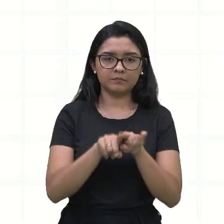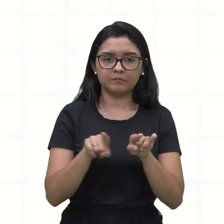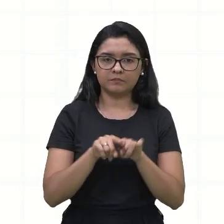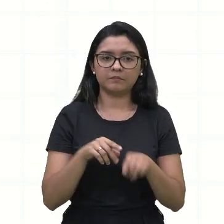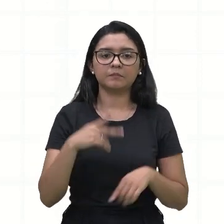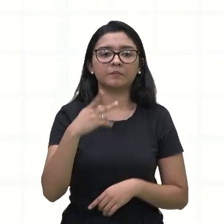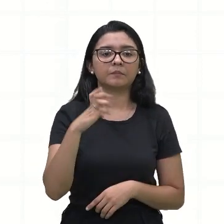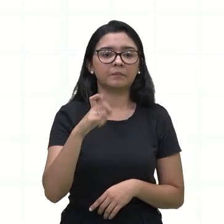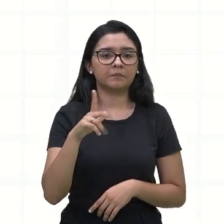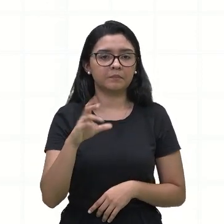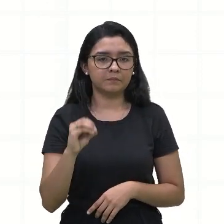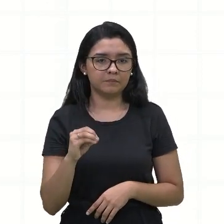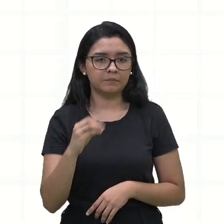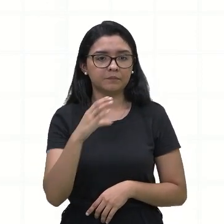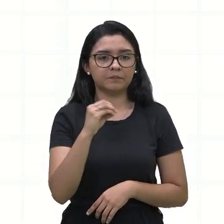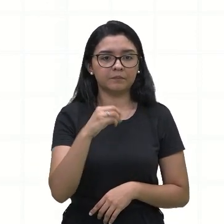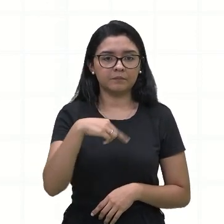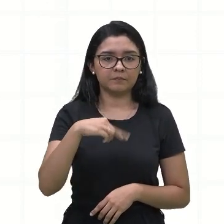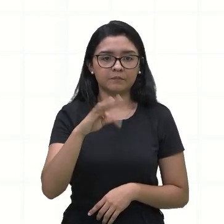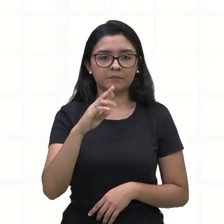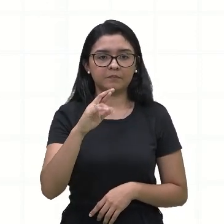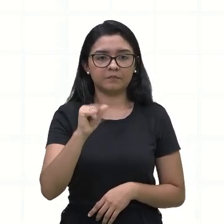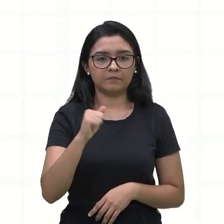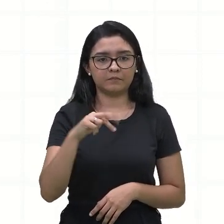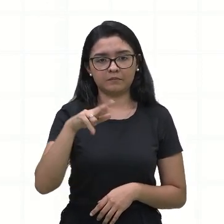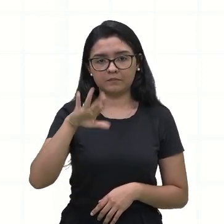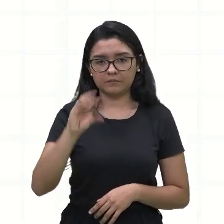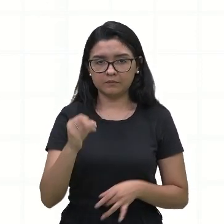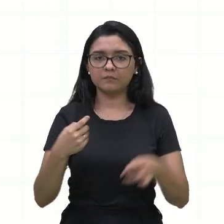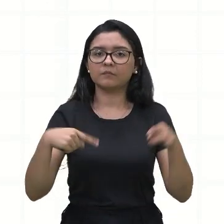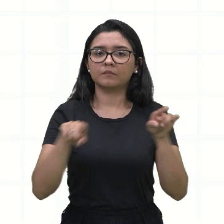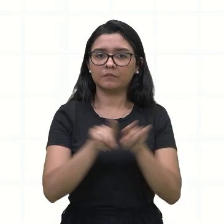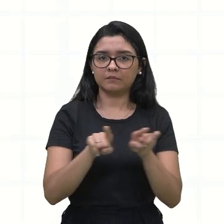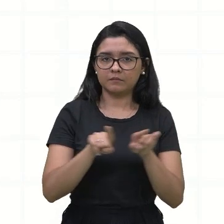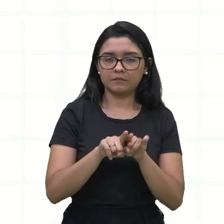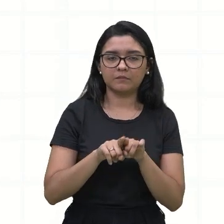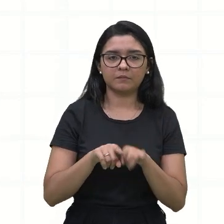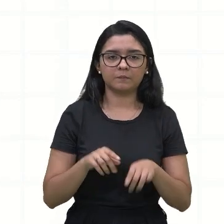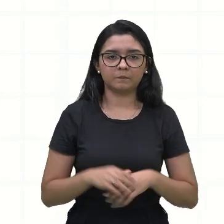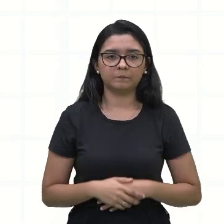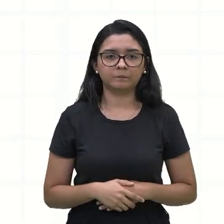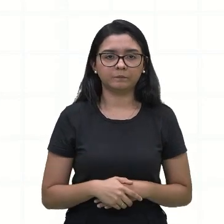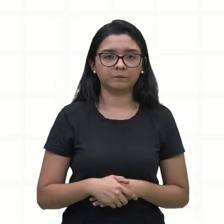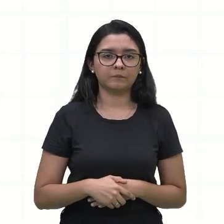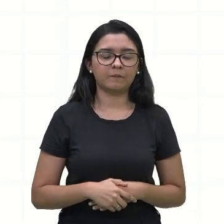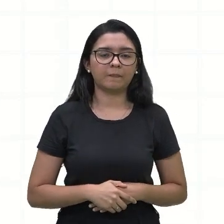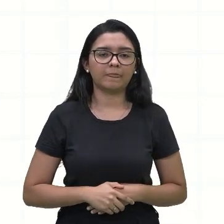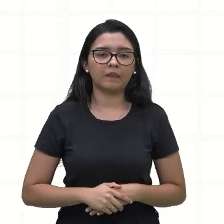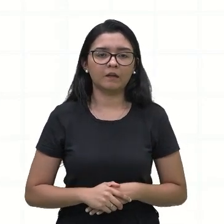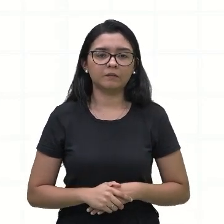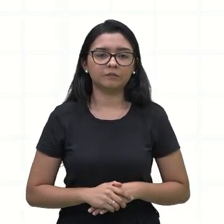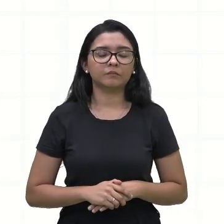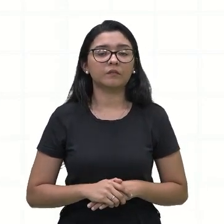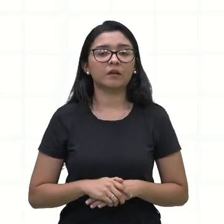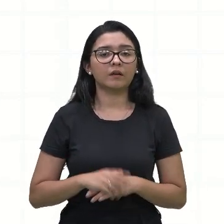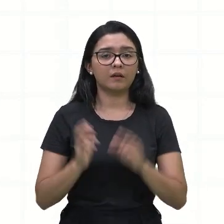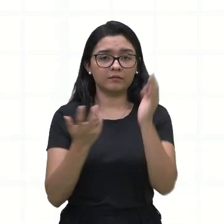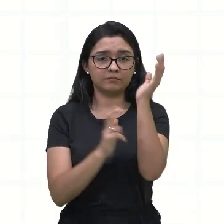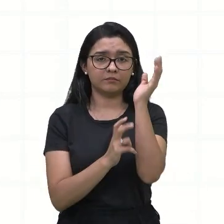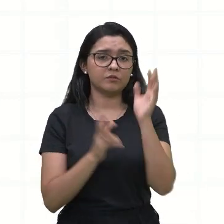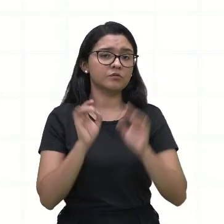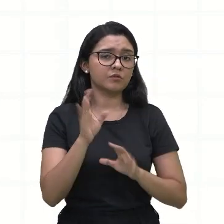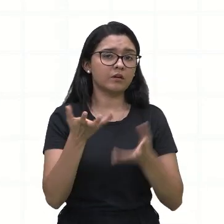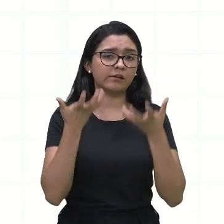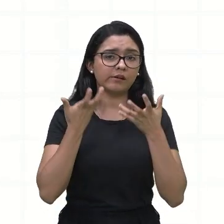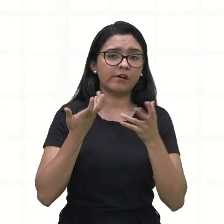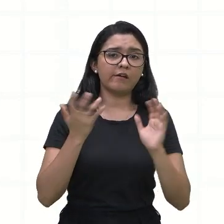de contrariedade. Na verdade, pelo contrário, né, também é oposição. Só queria saber de festejar